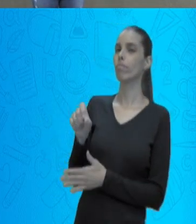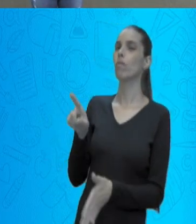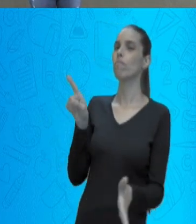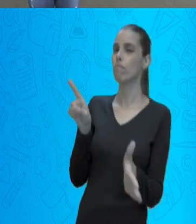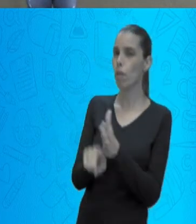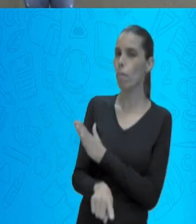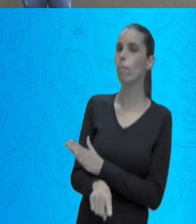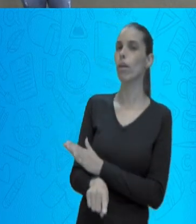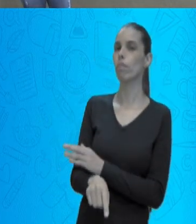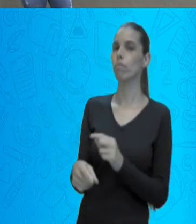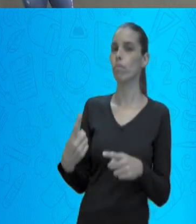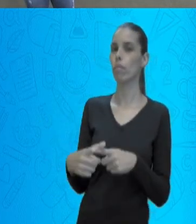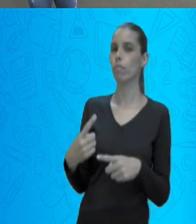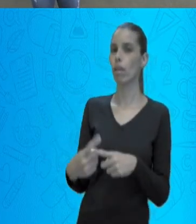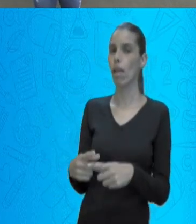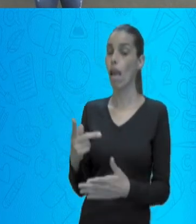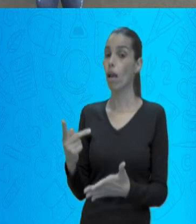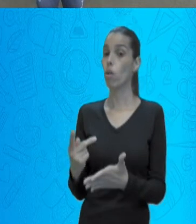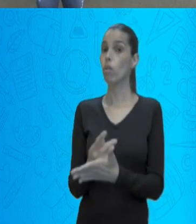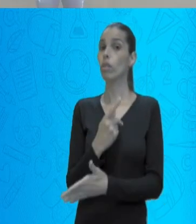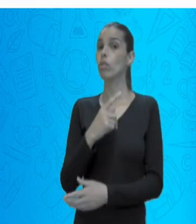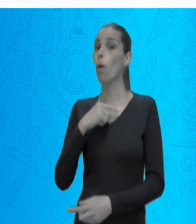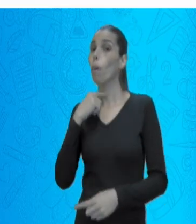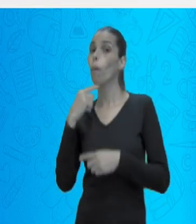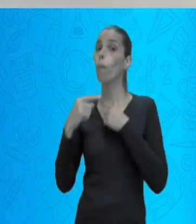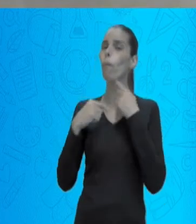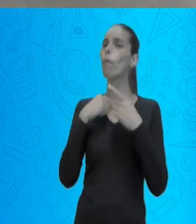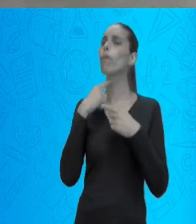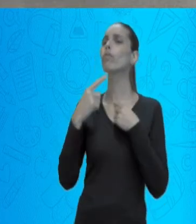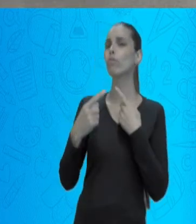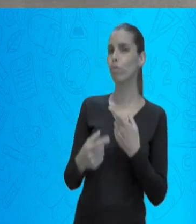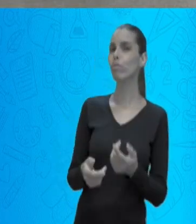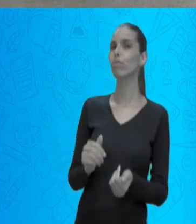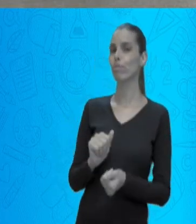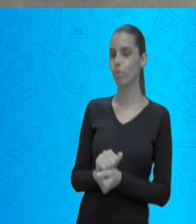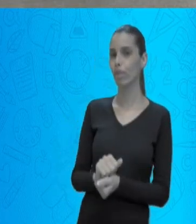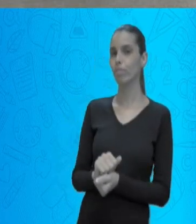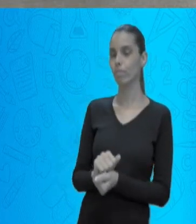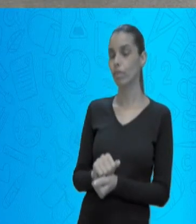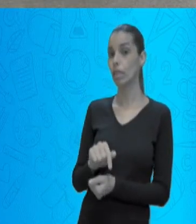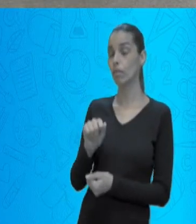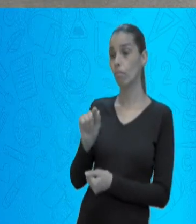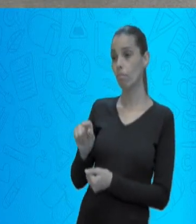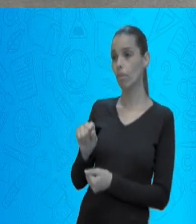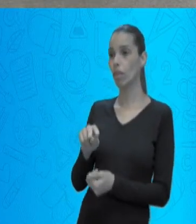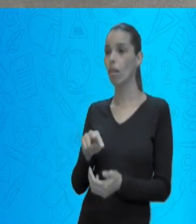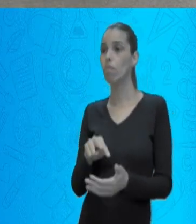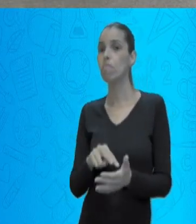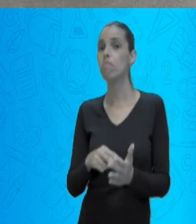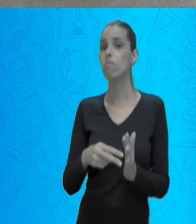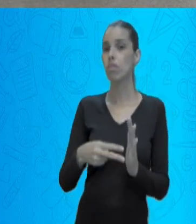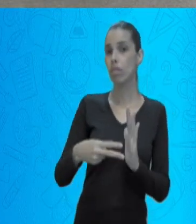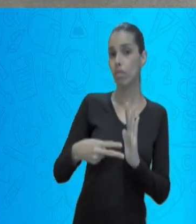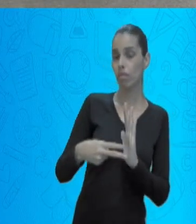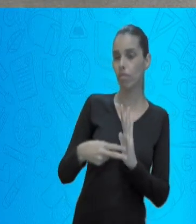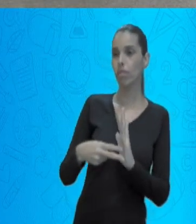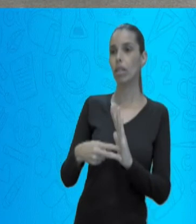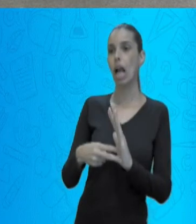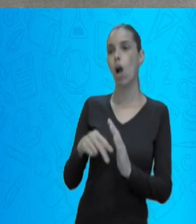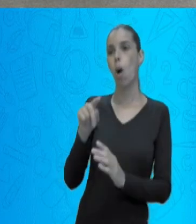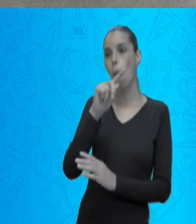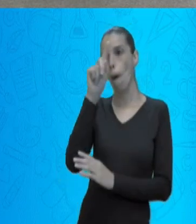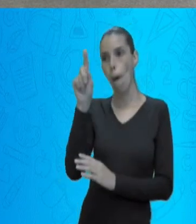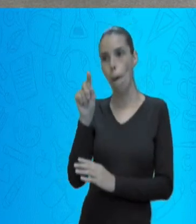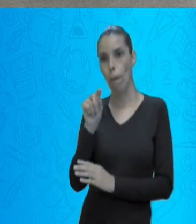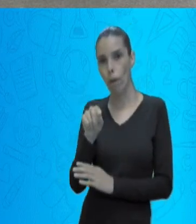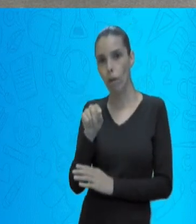entendi. Por isso, quando eu estou usando essa expressão com esse sentido, esse jeito de falar,